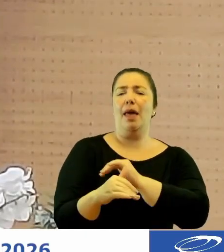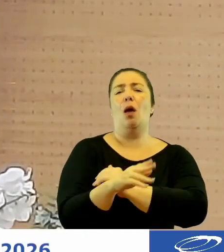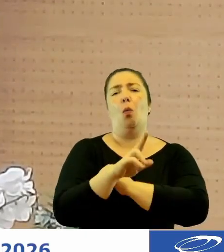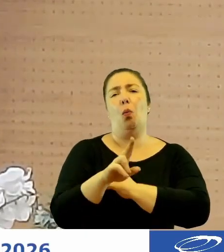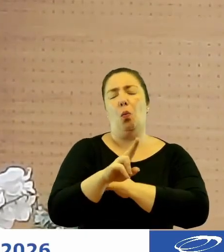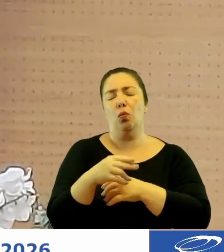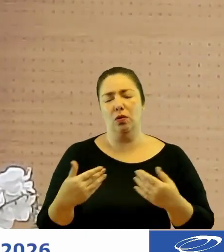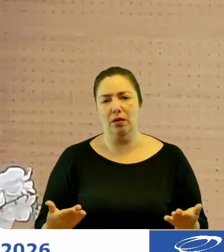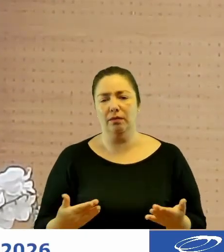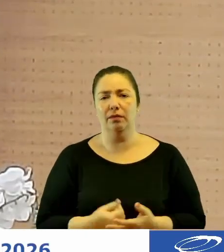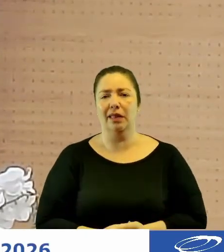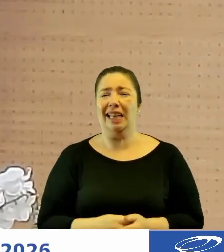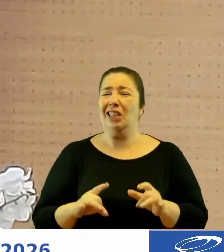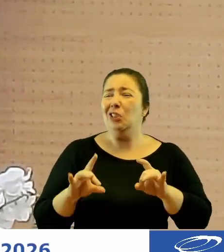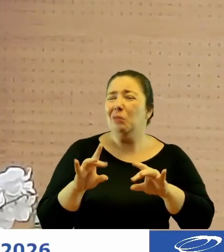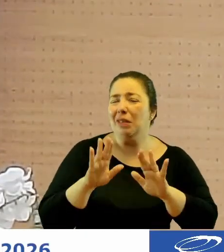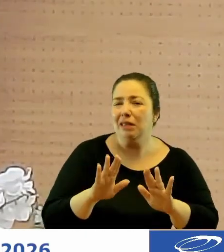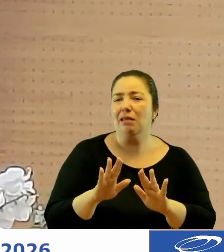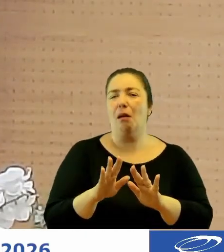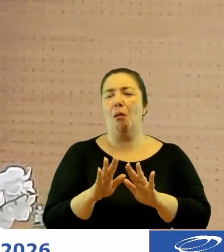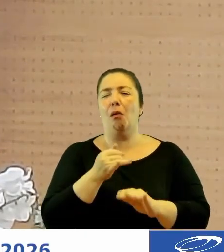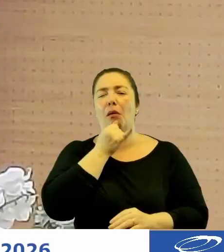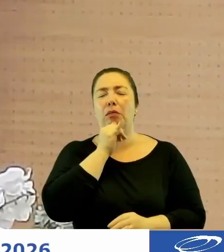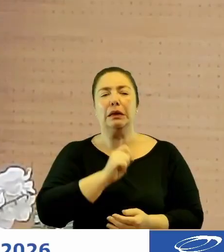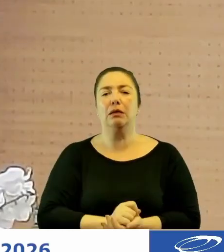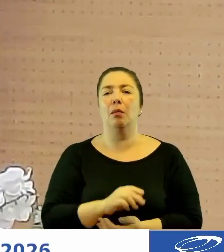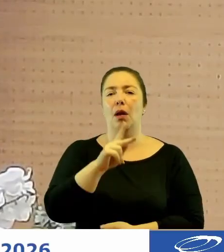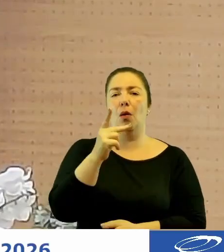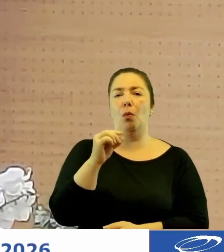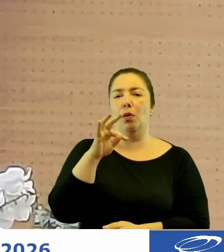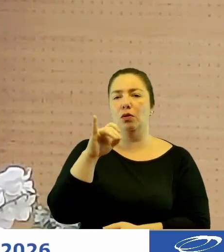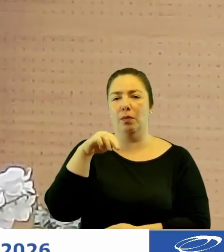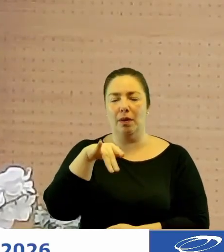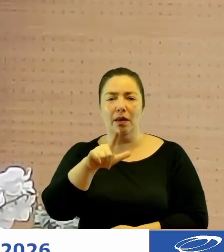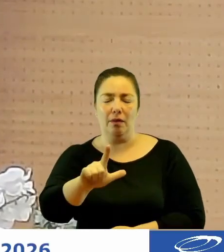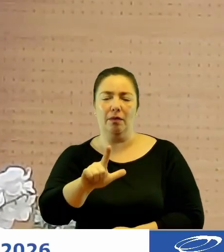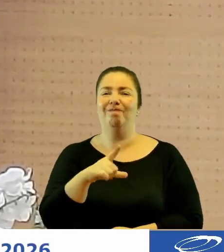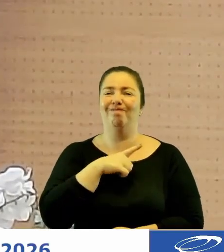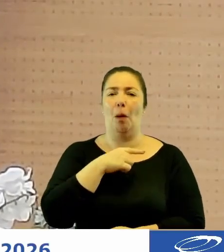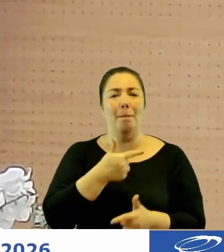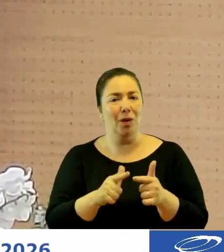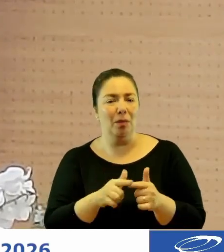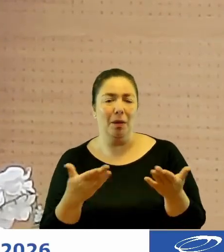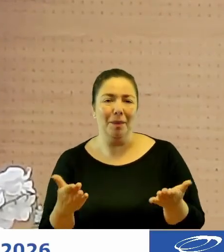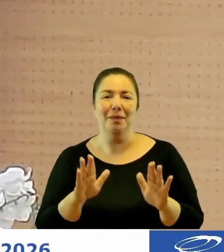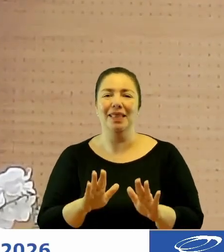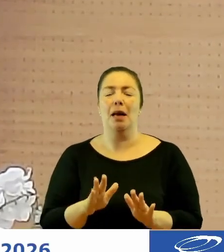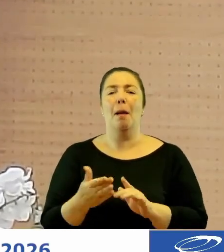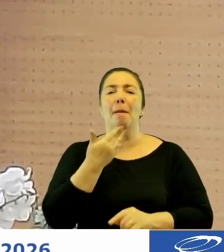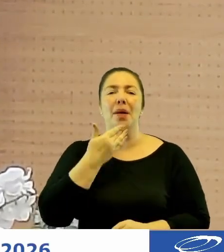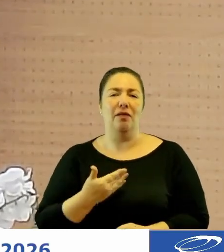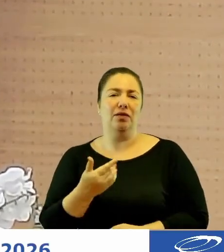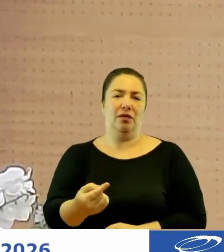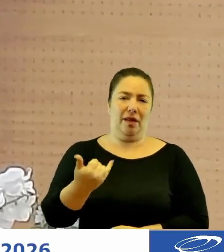como o Hotmail, nem todos os inscritos receberam, mas quem tiver recebido pode usar o link do e-mail, tá certo? Lembrando que esses